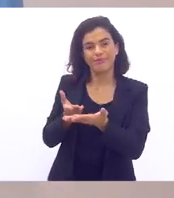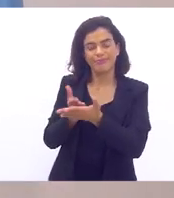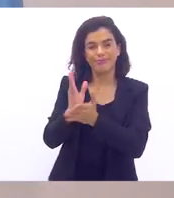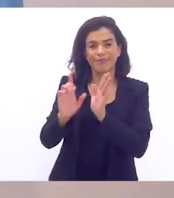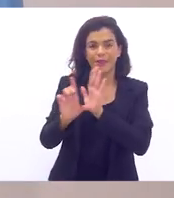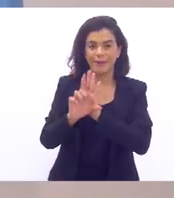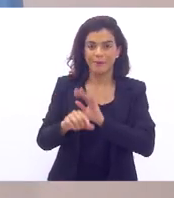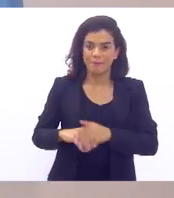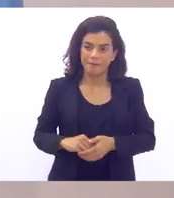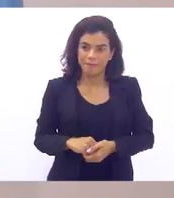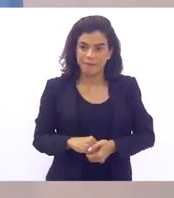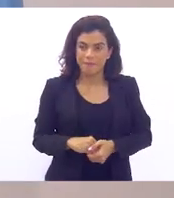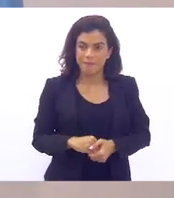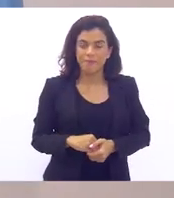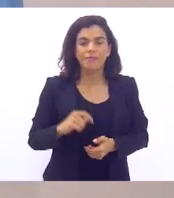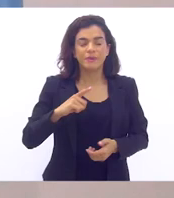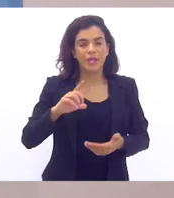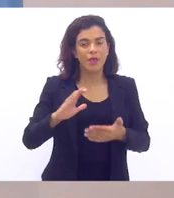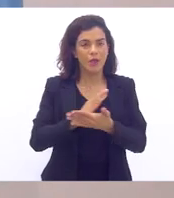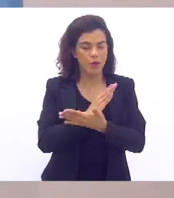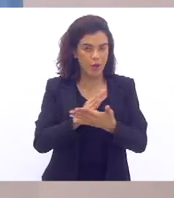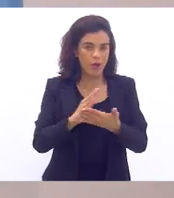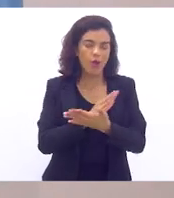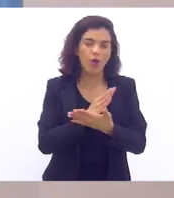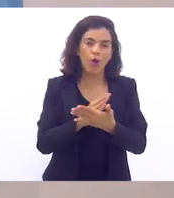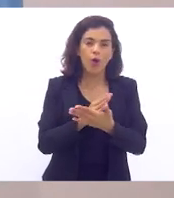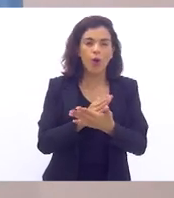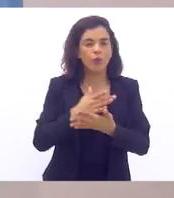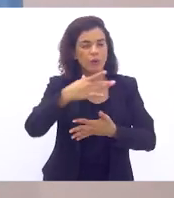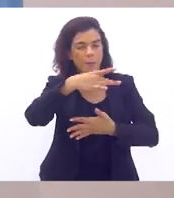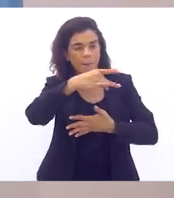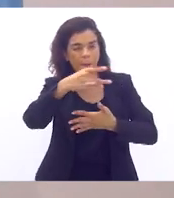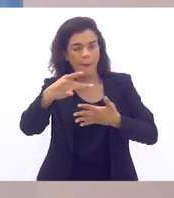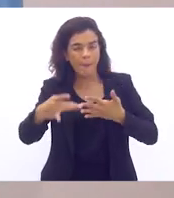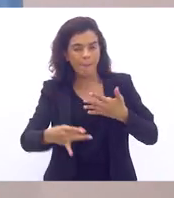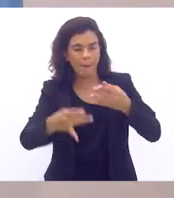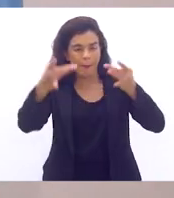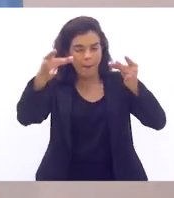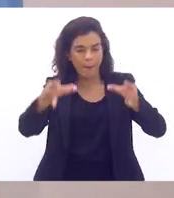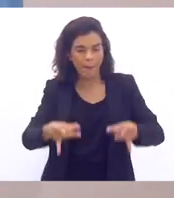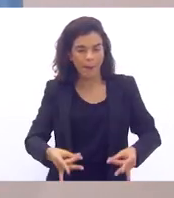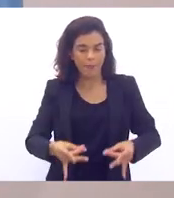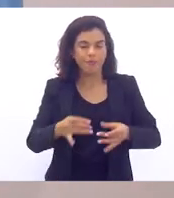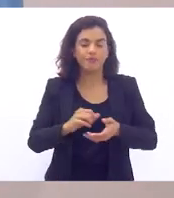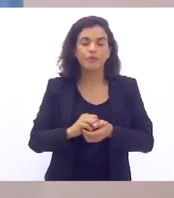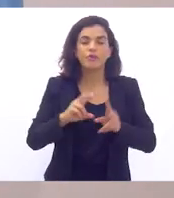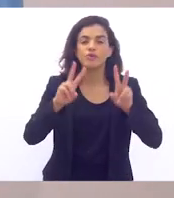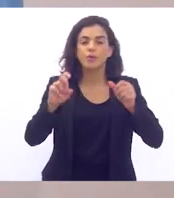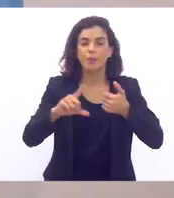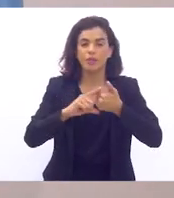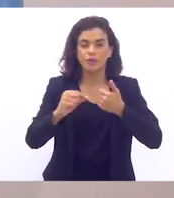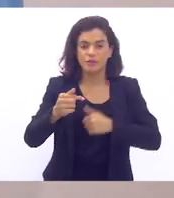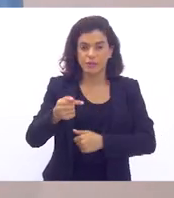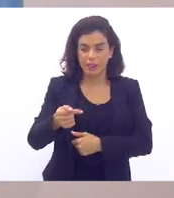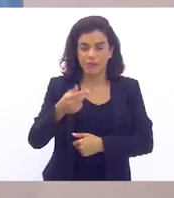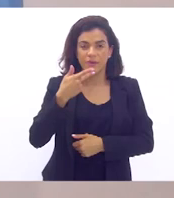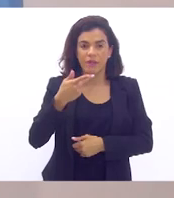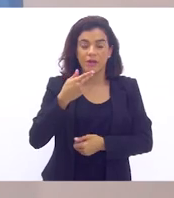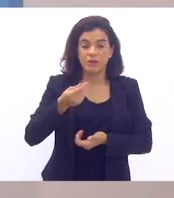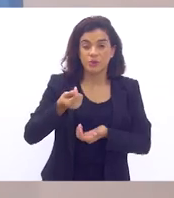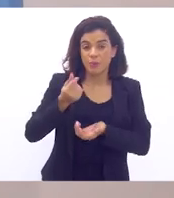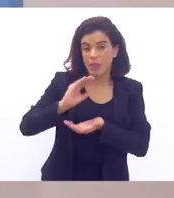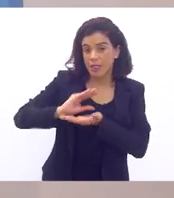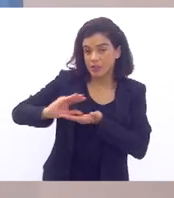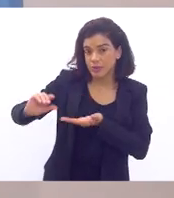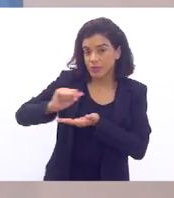disposto nessa lei tem algumas considerações que eu gostaria de fazer de forma muito rápida aqui em relação ao artigo 7º fala essas despesas de